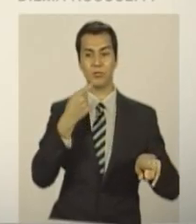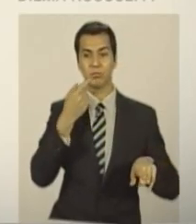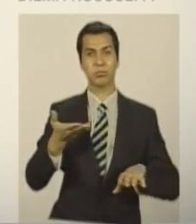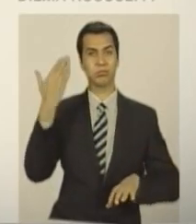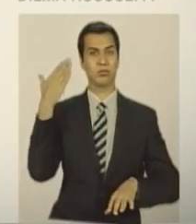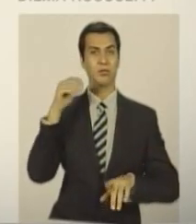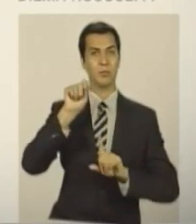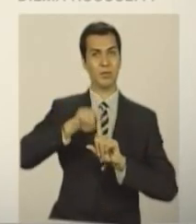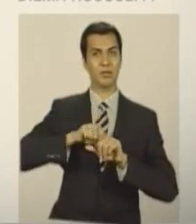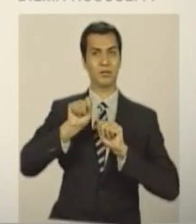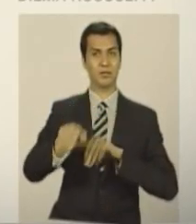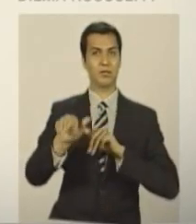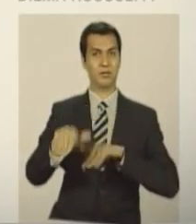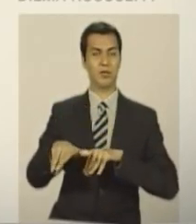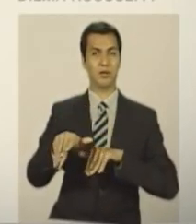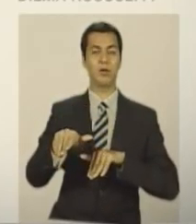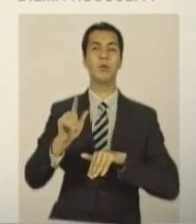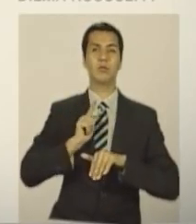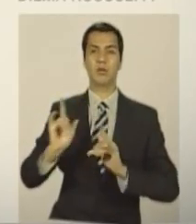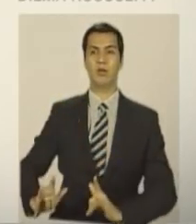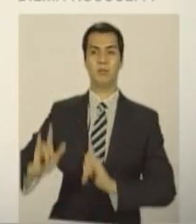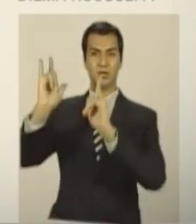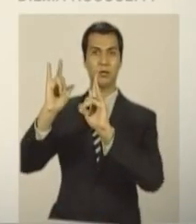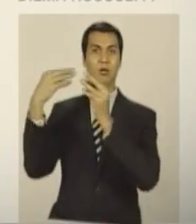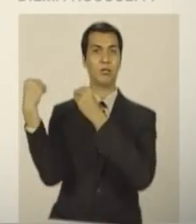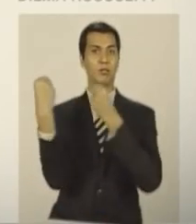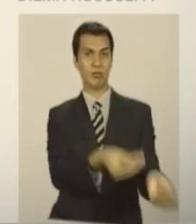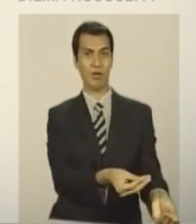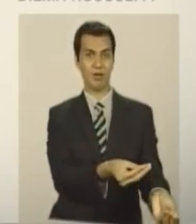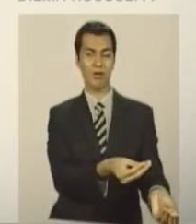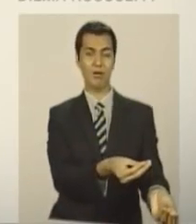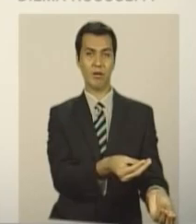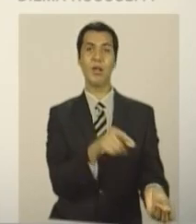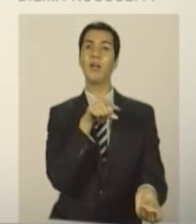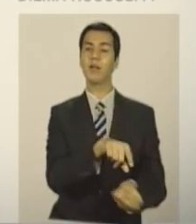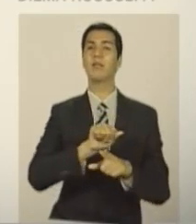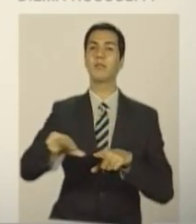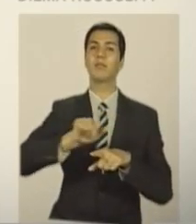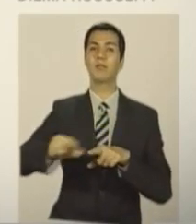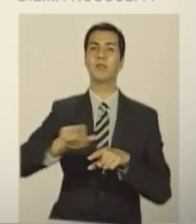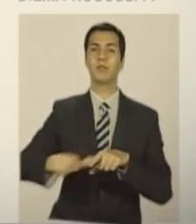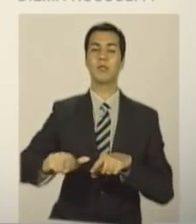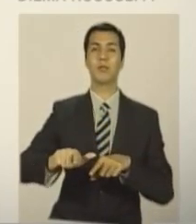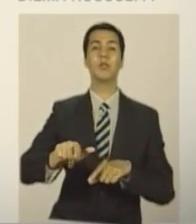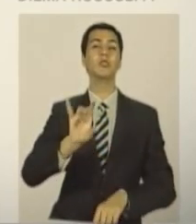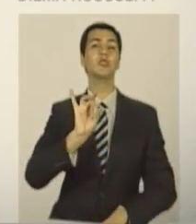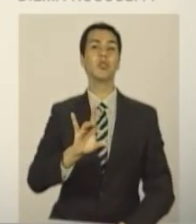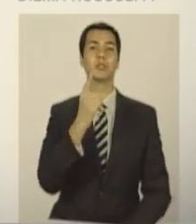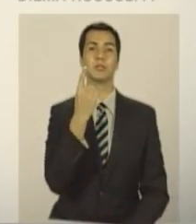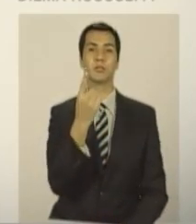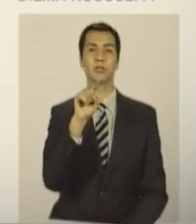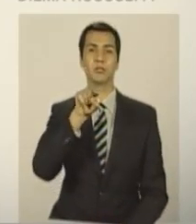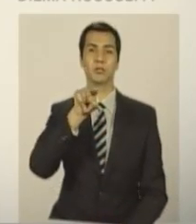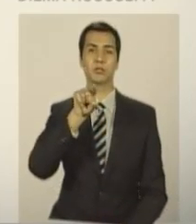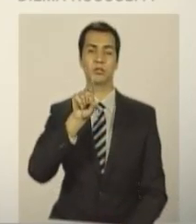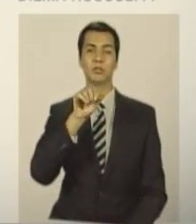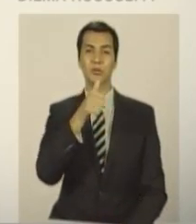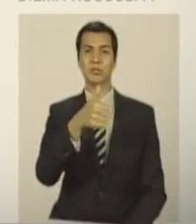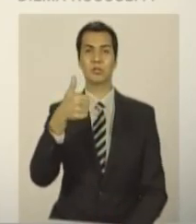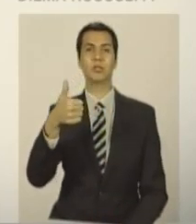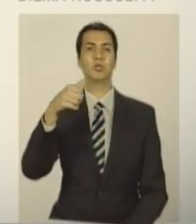Minha Vida. Ele paga por esse apartamento uma prestação de apenas R$ 118. Nós temos